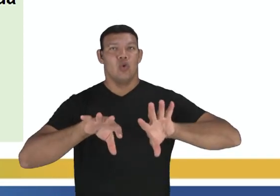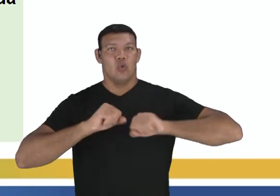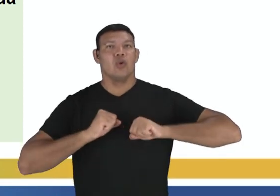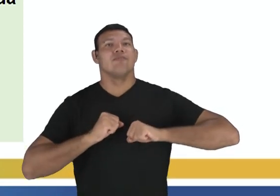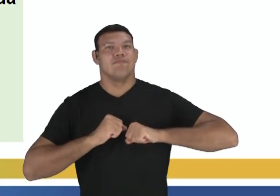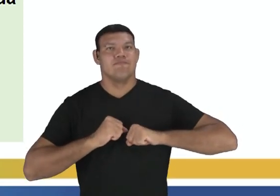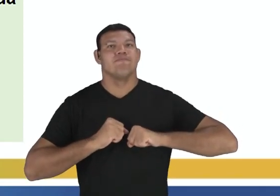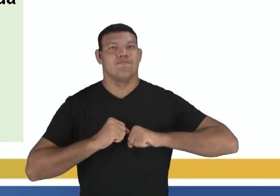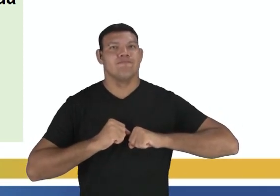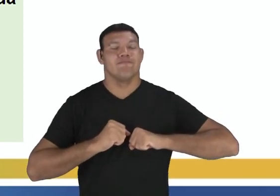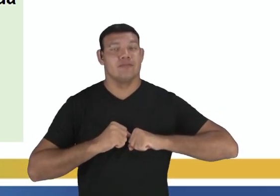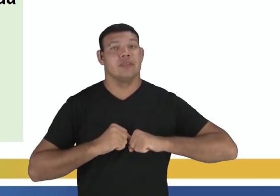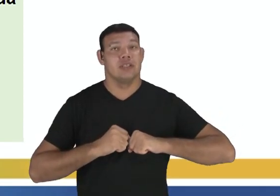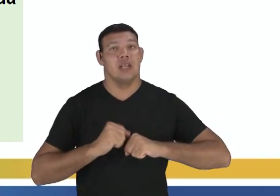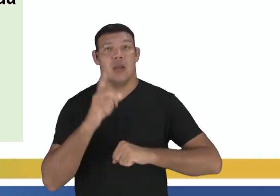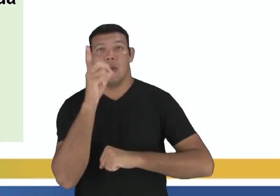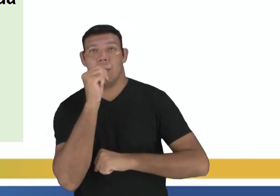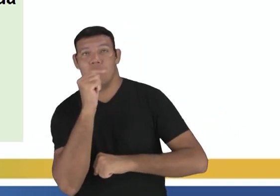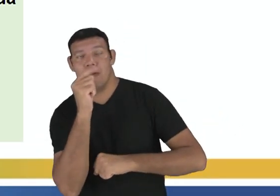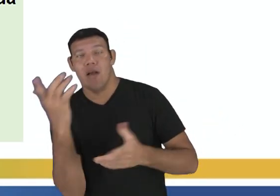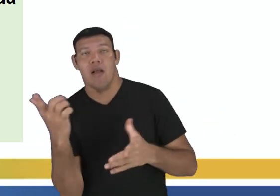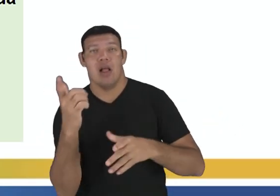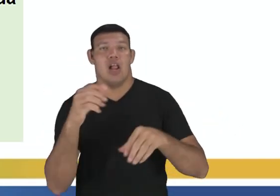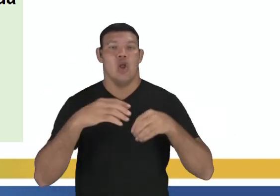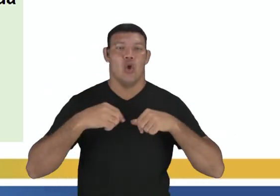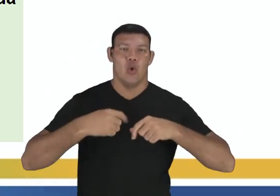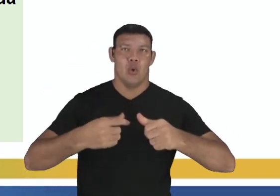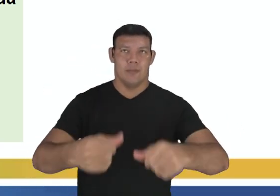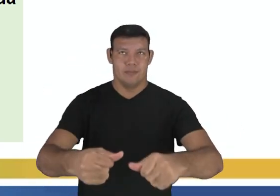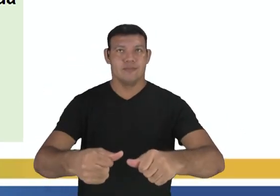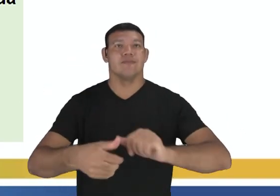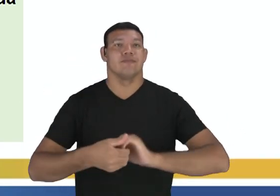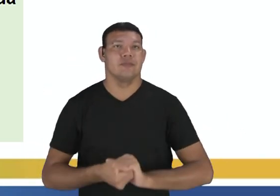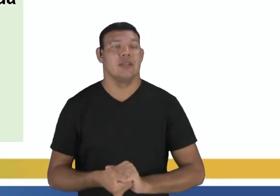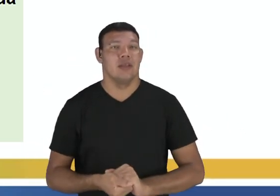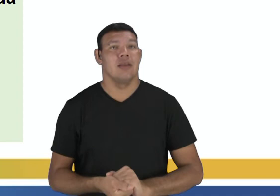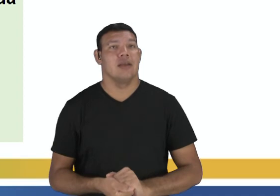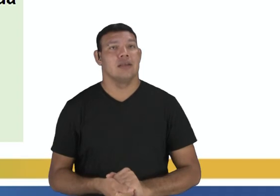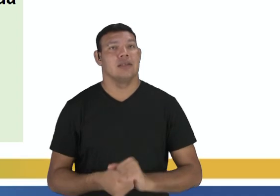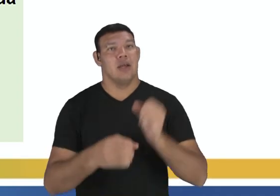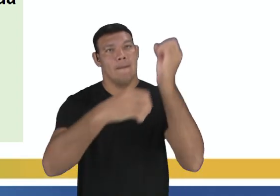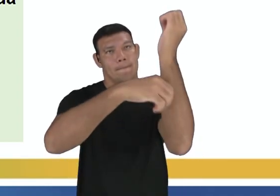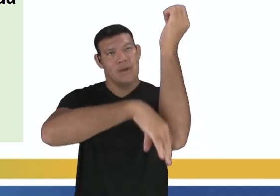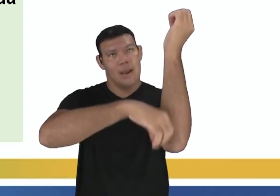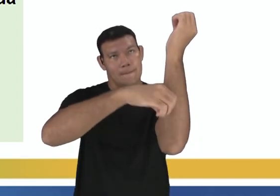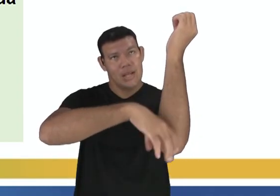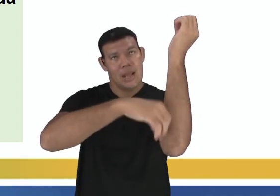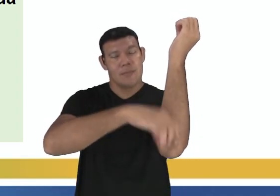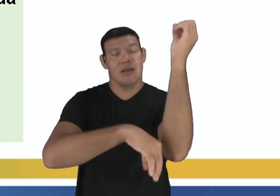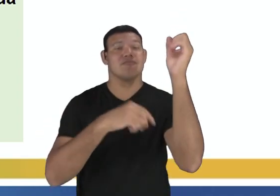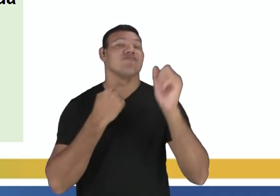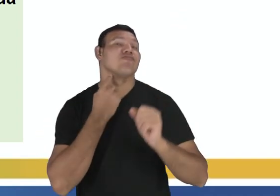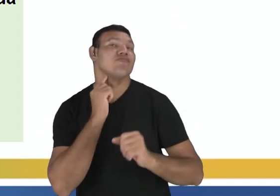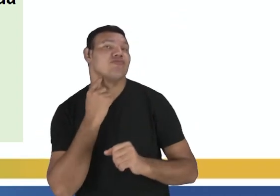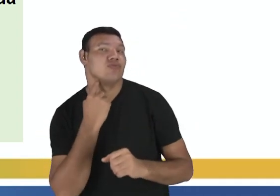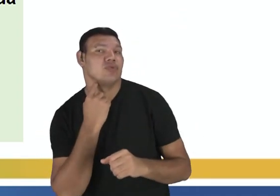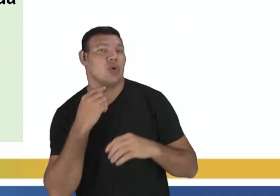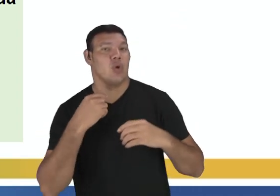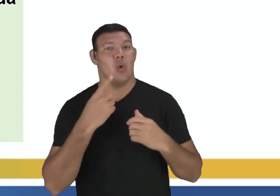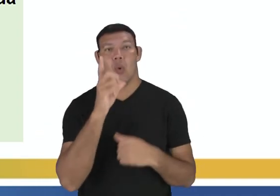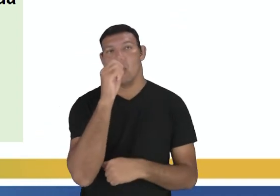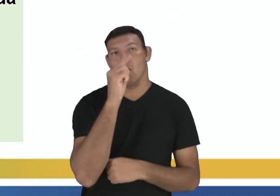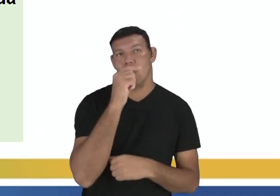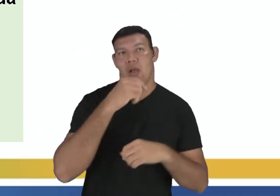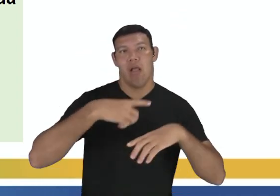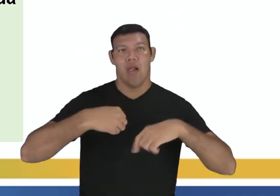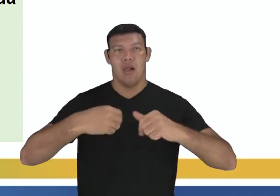de doenças, né? Então, algumas dessas doenças que eu falei, elas são causadas por fezes, né? Então, fezes que contaminam água